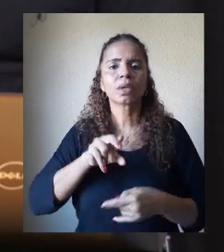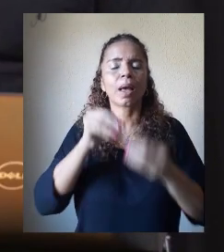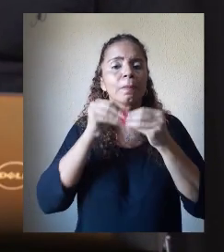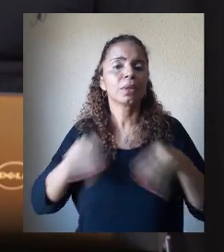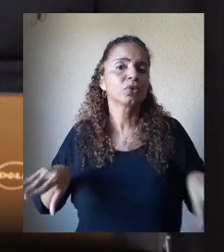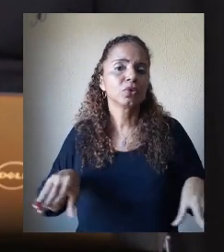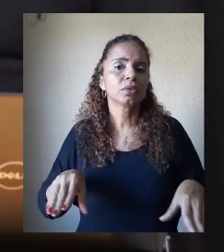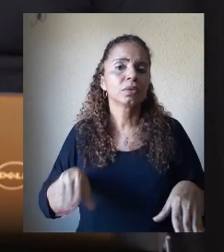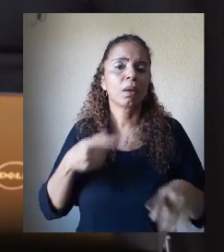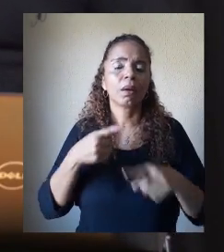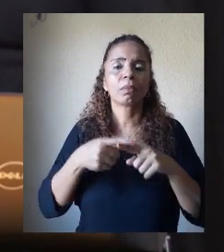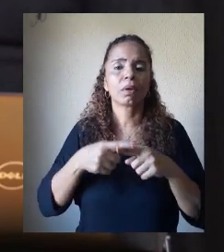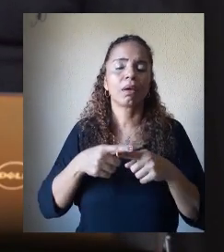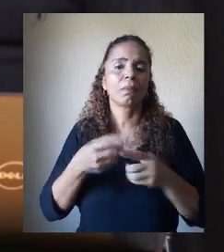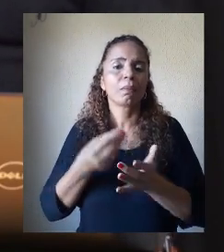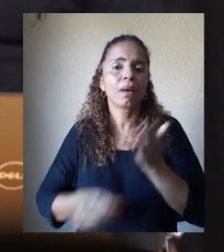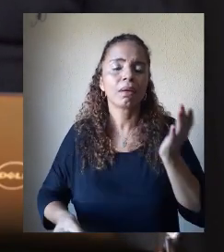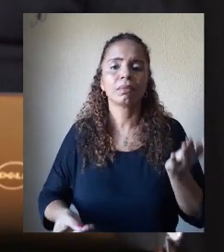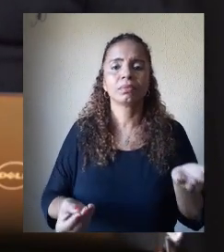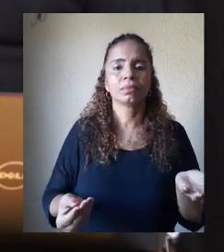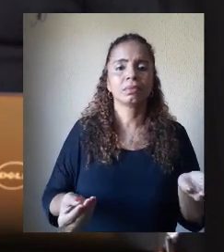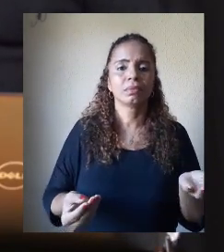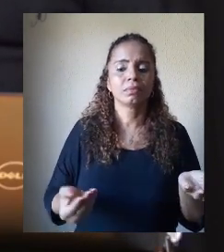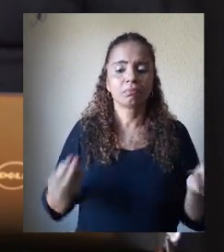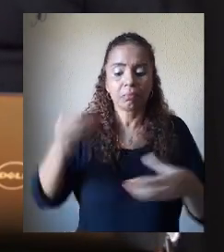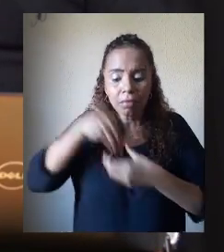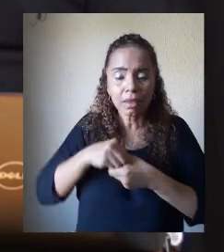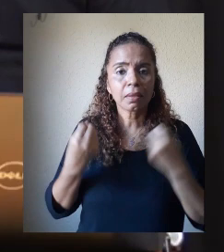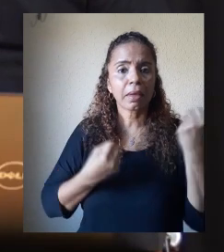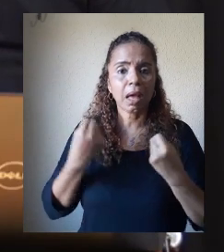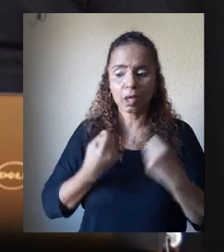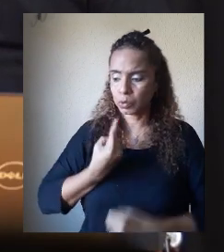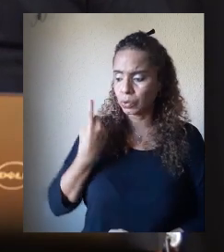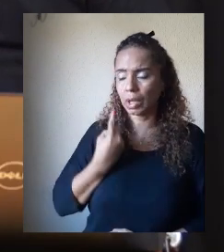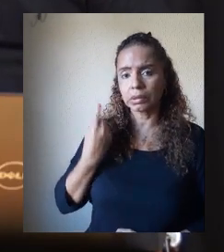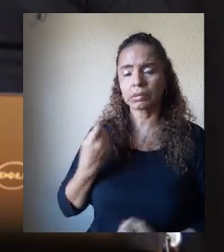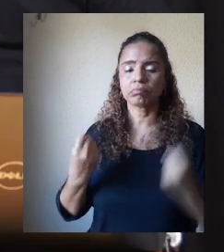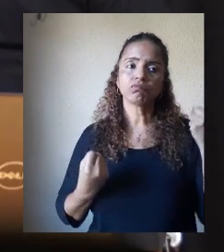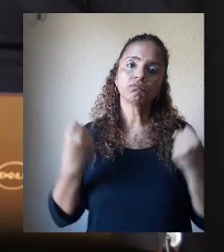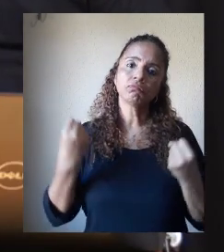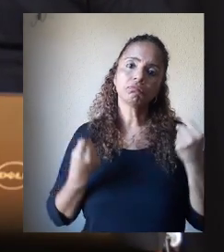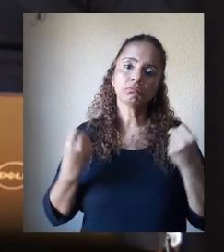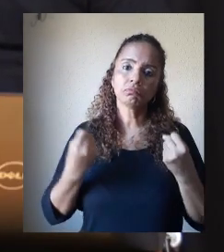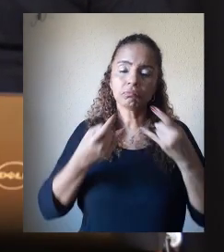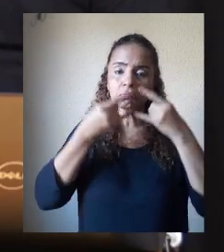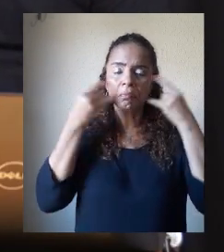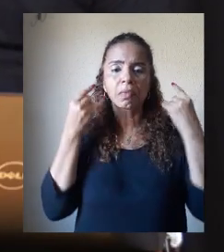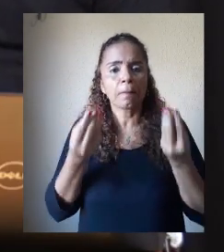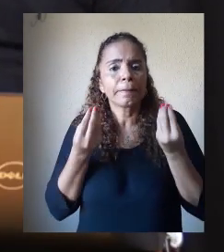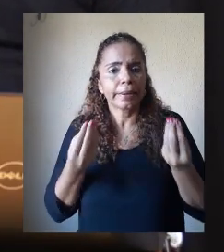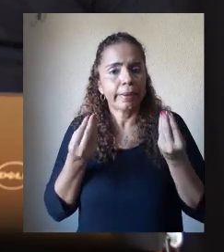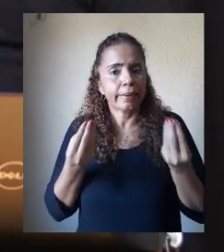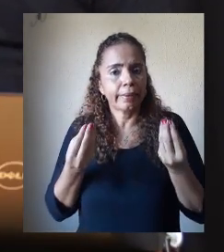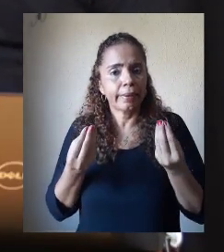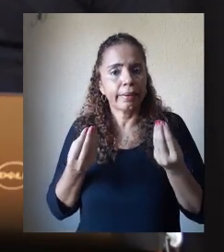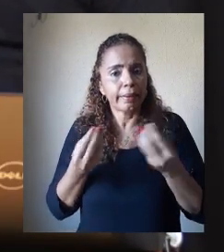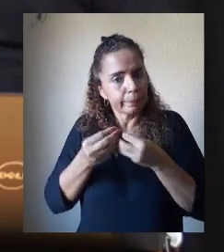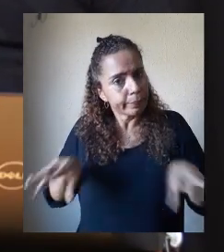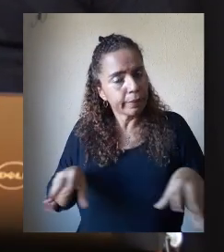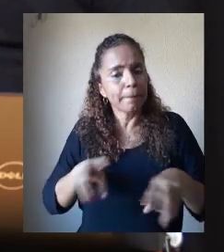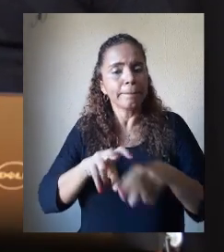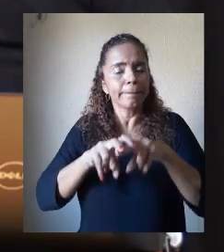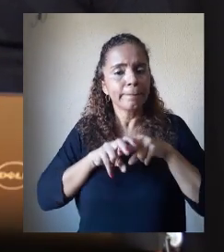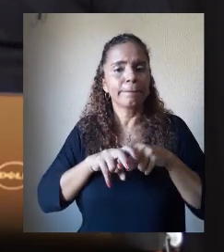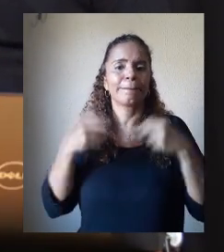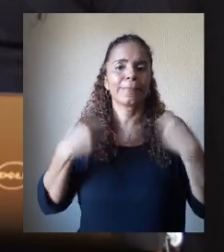ele vai pegar de quem? Ele vai pegar do próprio carro dele, né? Então não precisa usar máscara dentro do carro. E a gente sabe que está havendo um certo racionamento